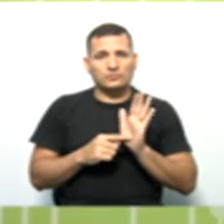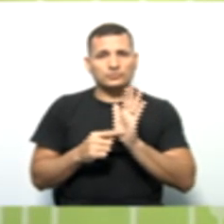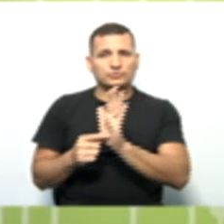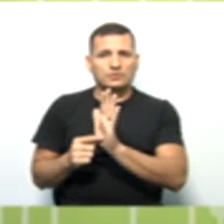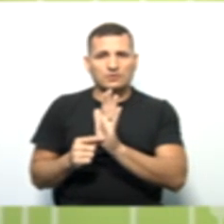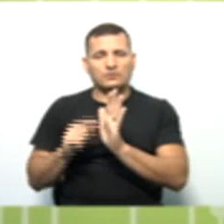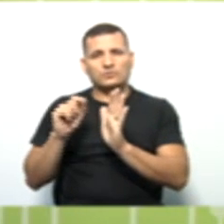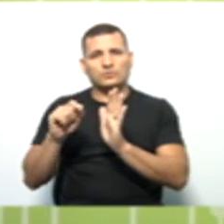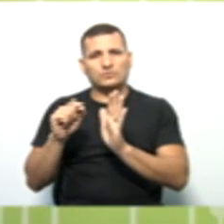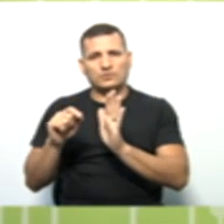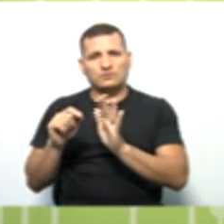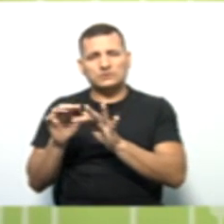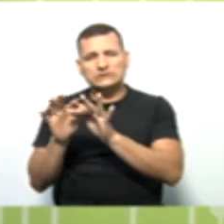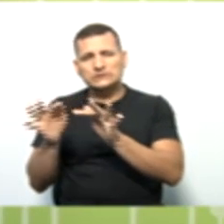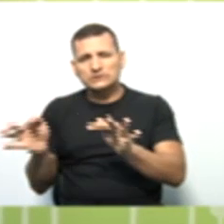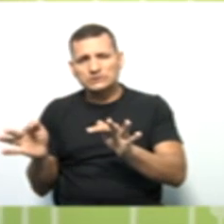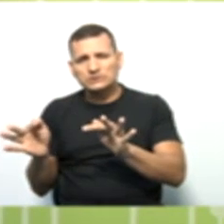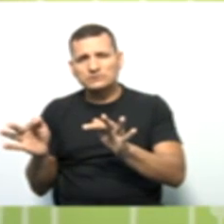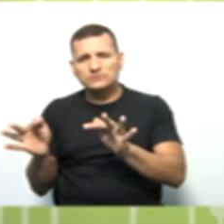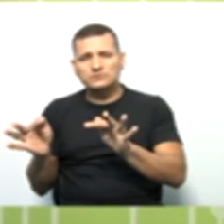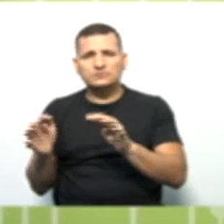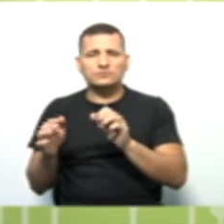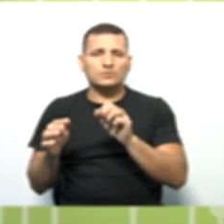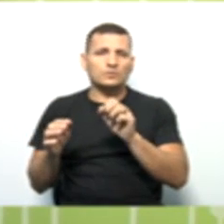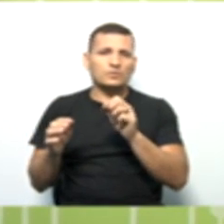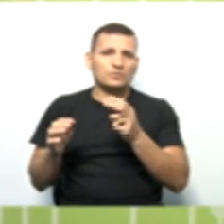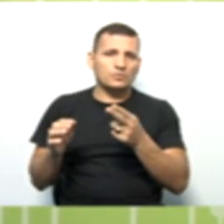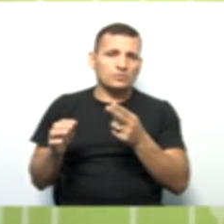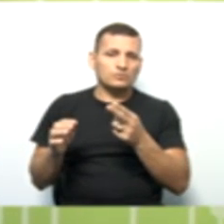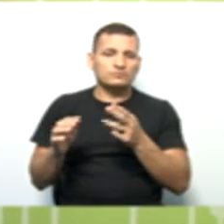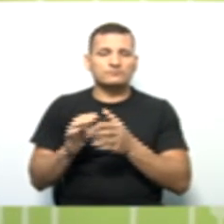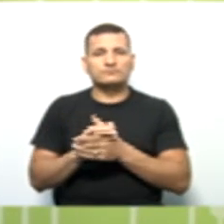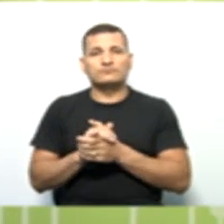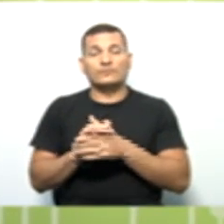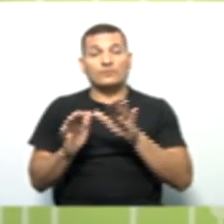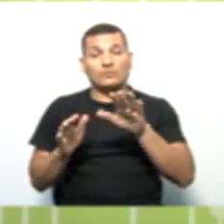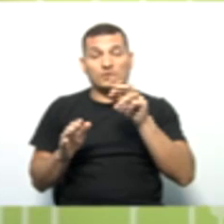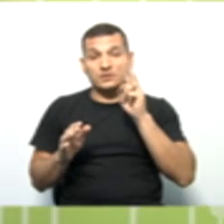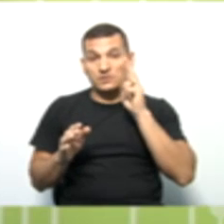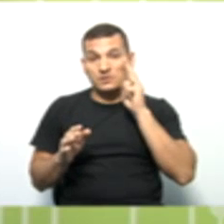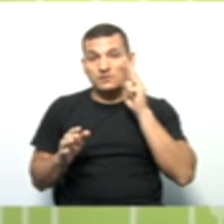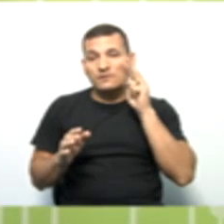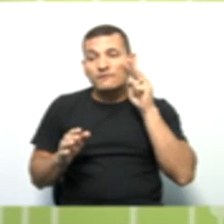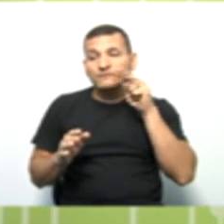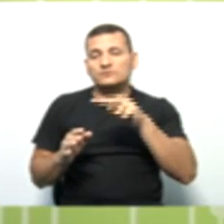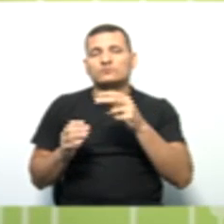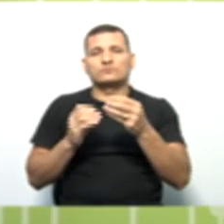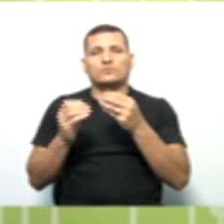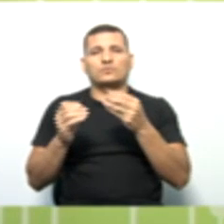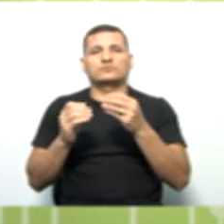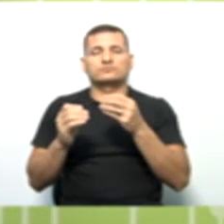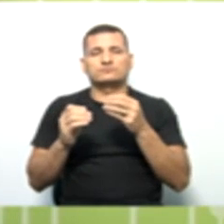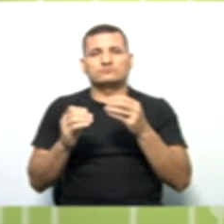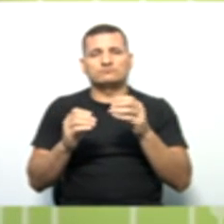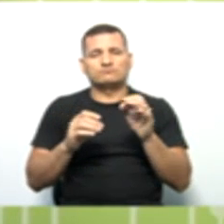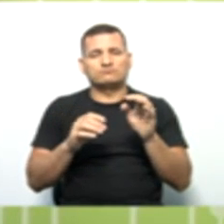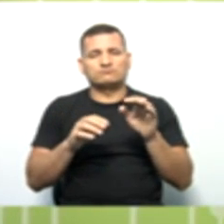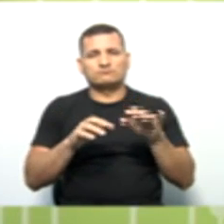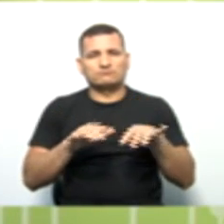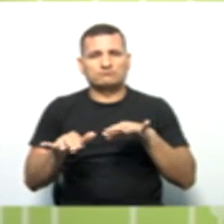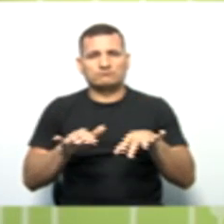usuário, ou seja, bem mais simples, bem mais enxuto, e você vai ter uma visão de construção de software na perspectiva